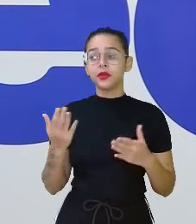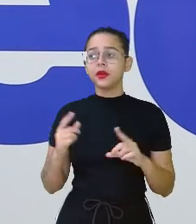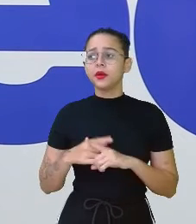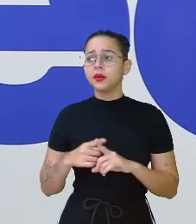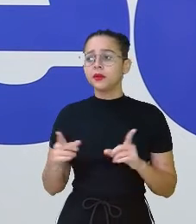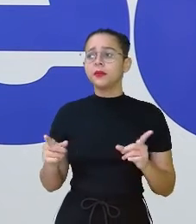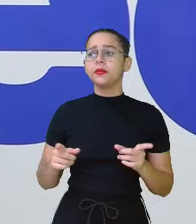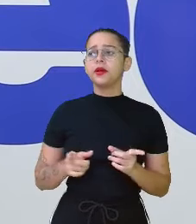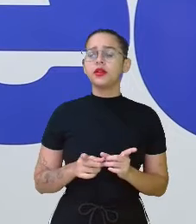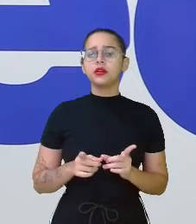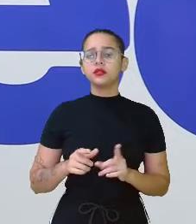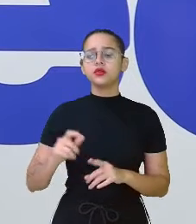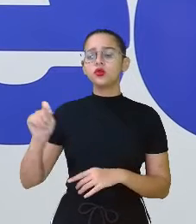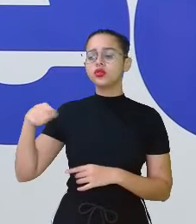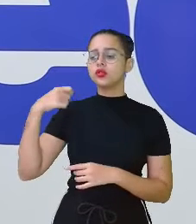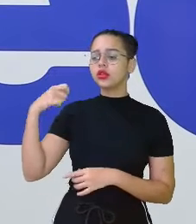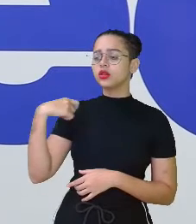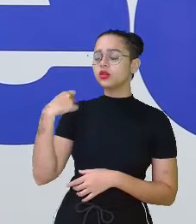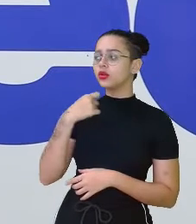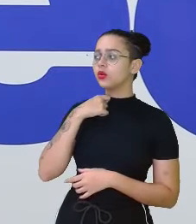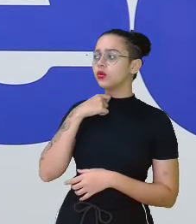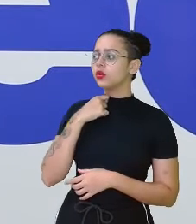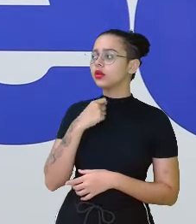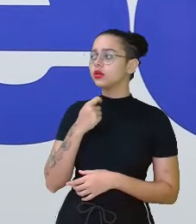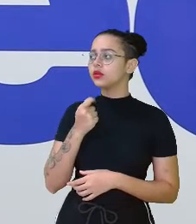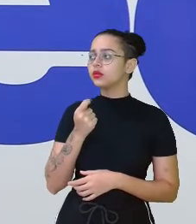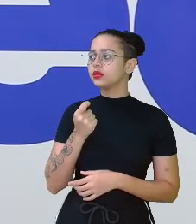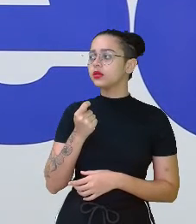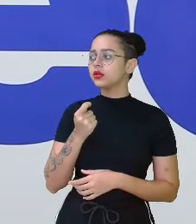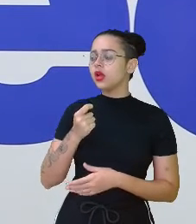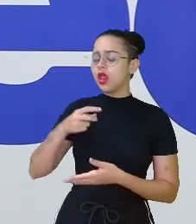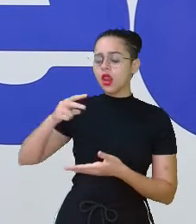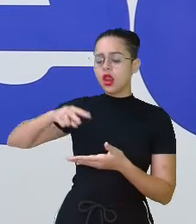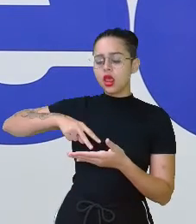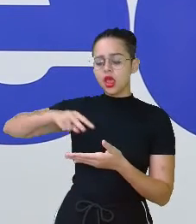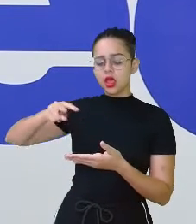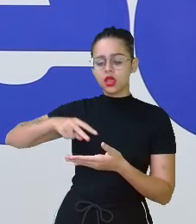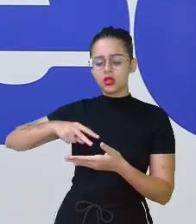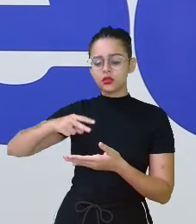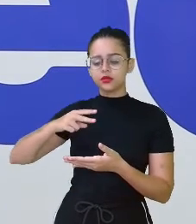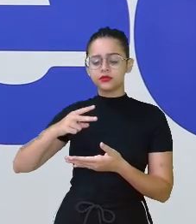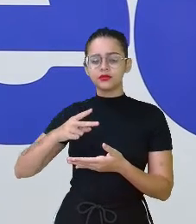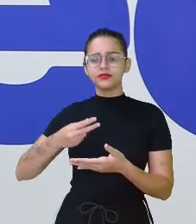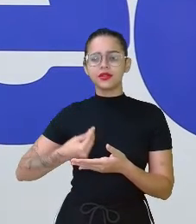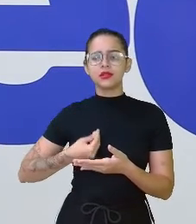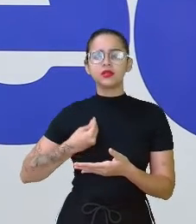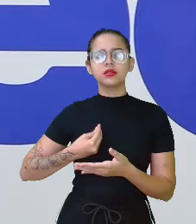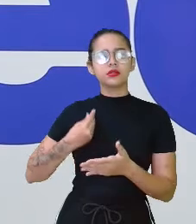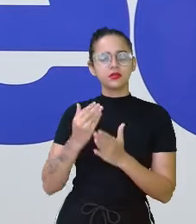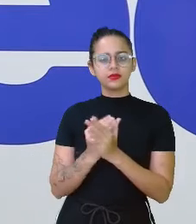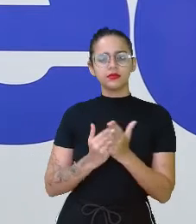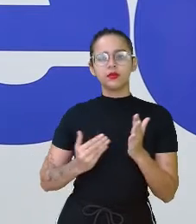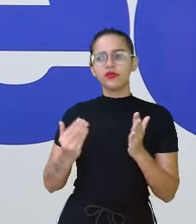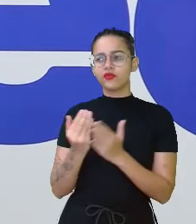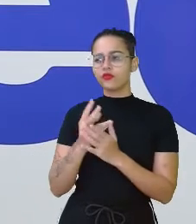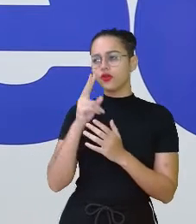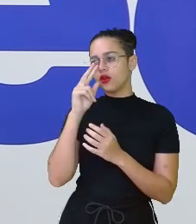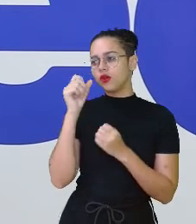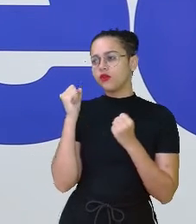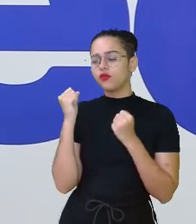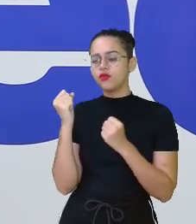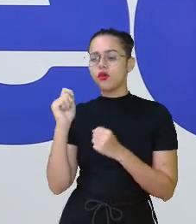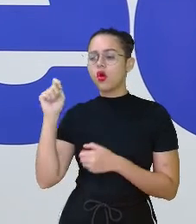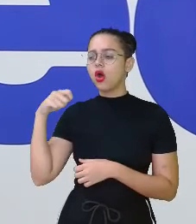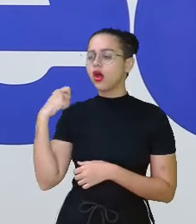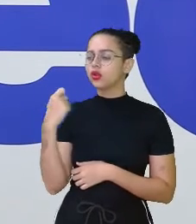que os atores, eles, mesmo lendo, havia uma dramaticidade tão forte, os